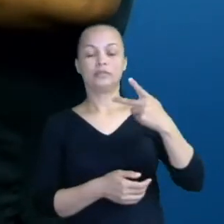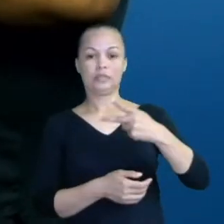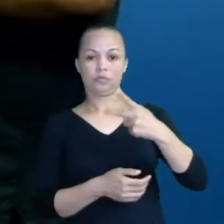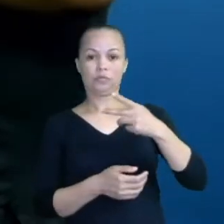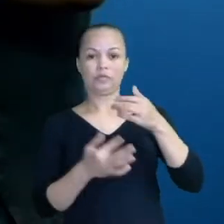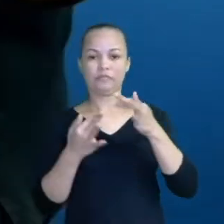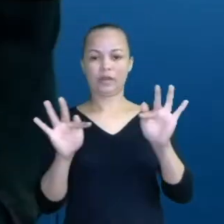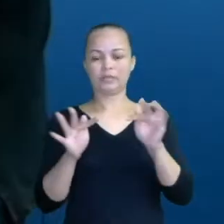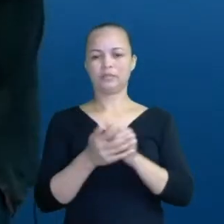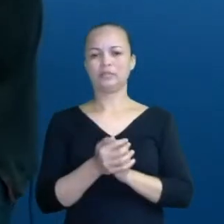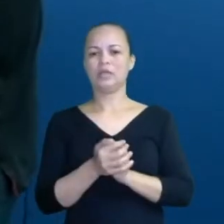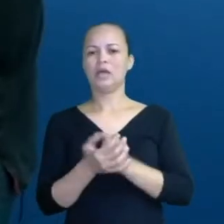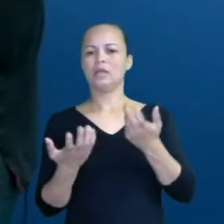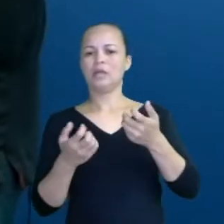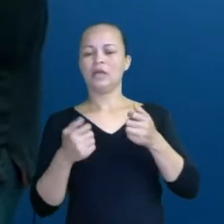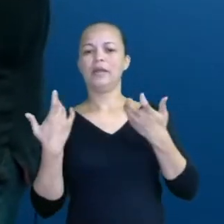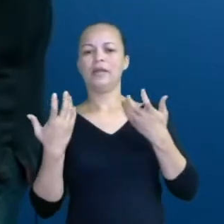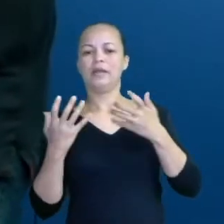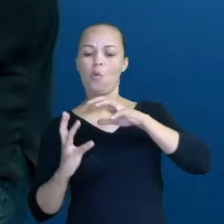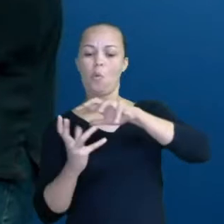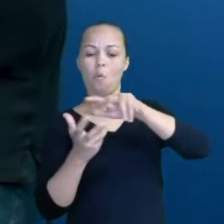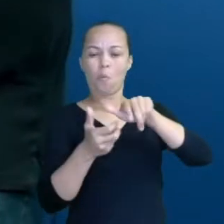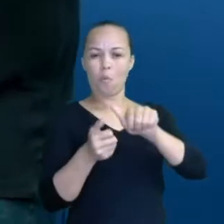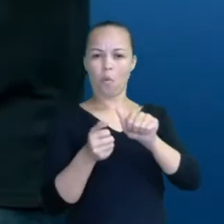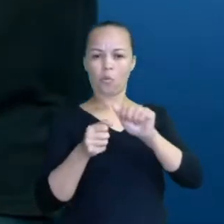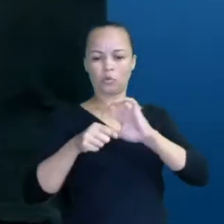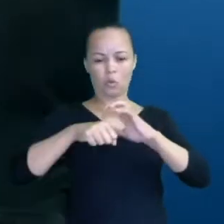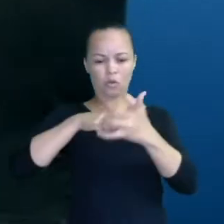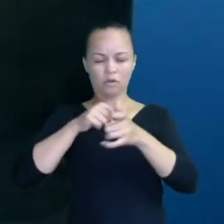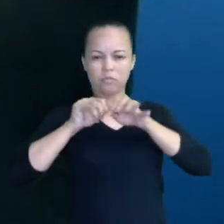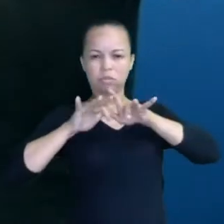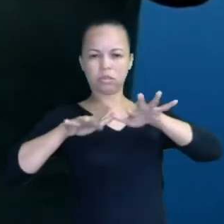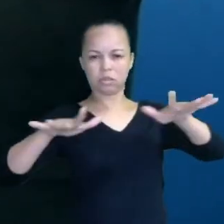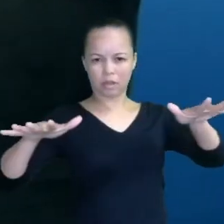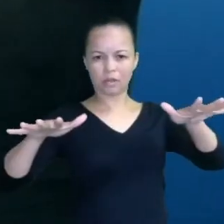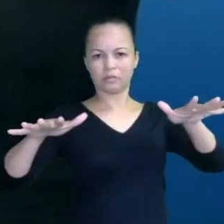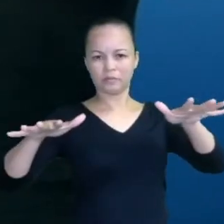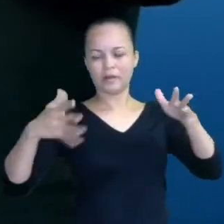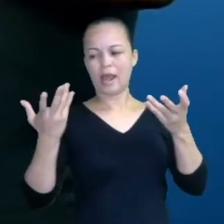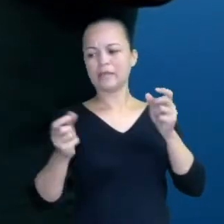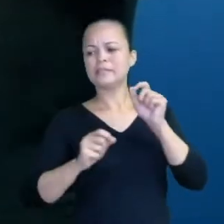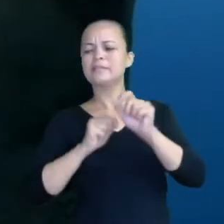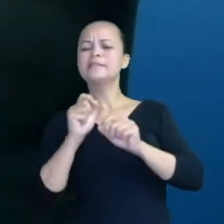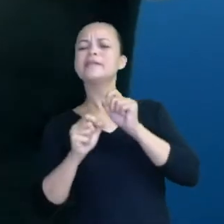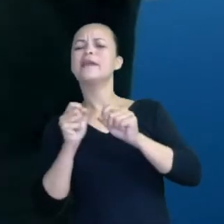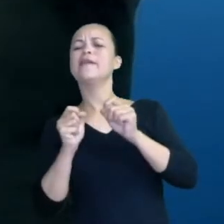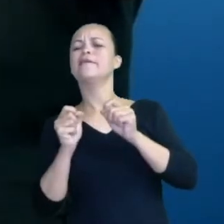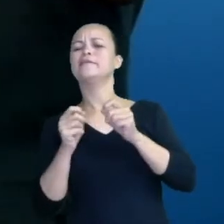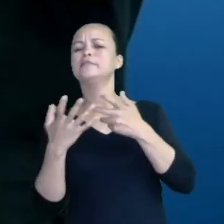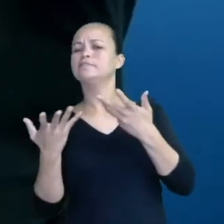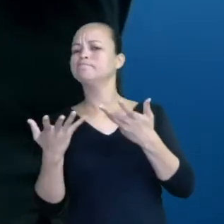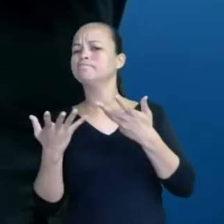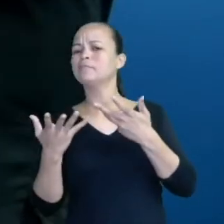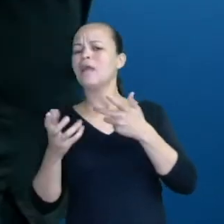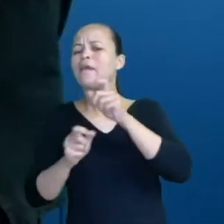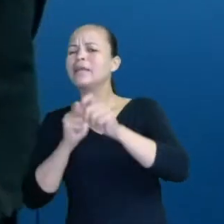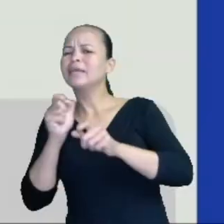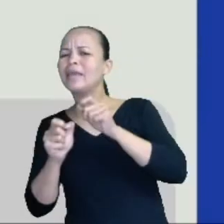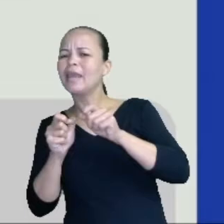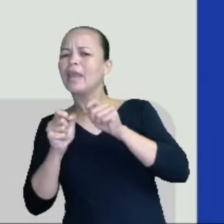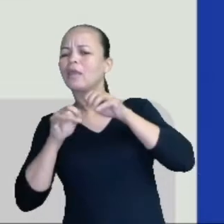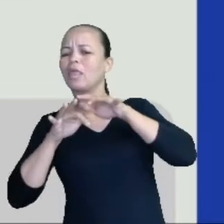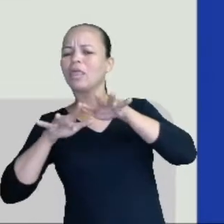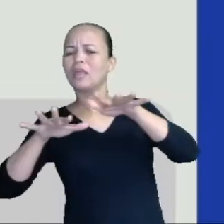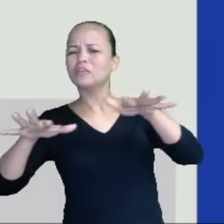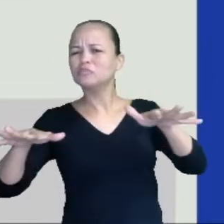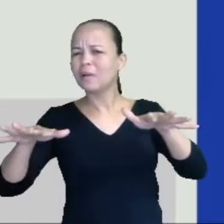estão espalhados pelo mundo. Para eu encontrar o sujeito, como eu faço? Eu faço a pergunta quem? Ou seja, quem está